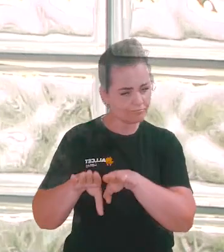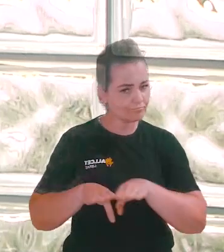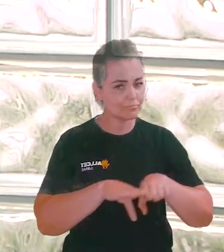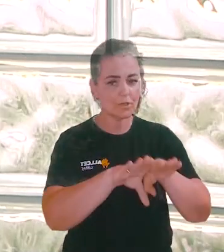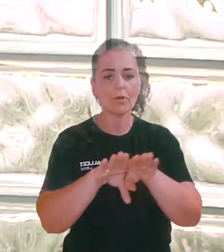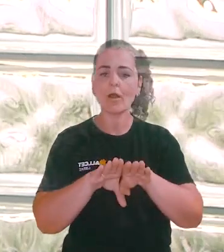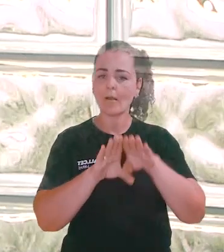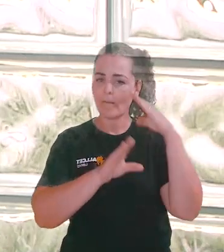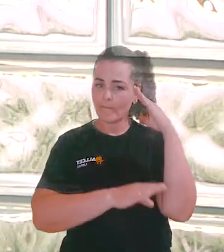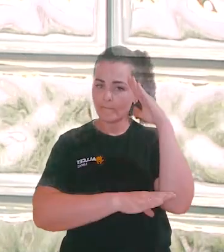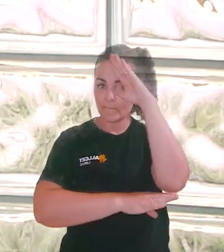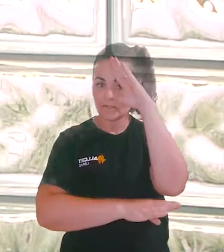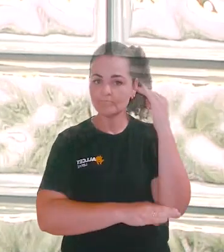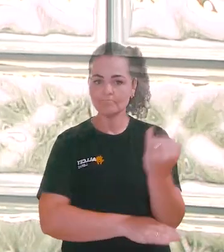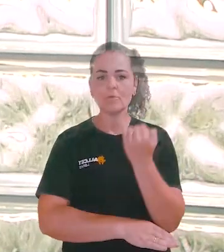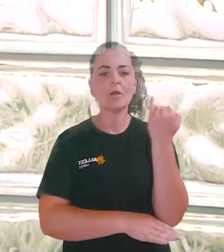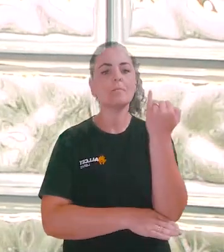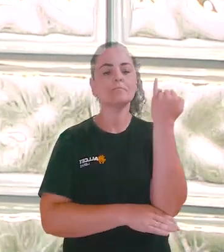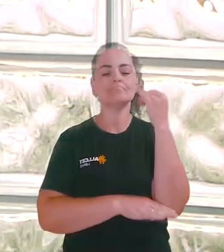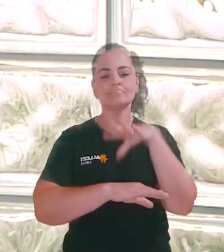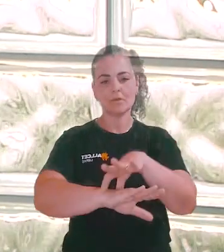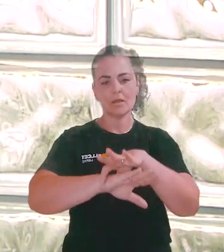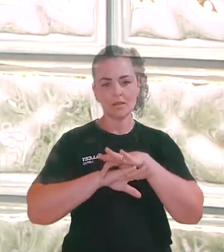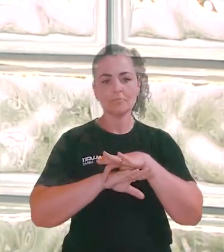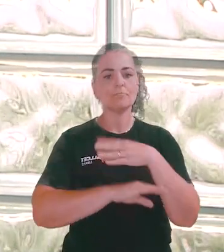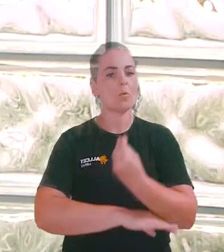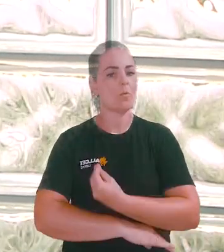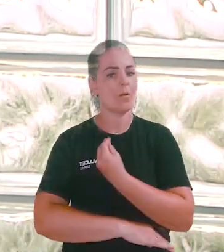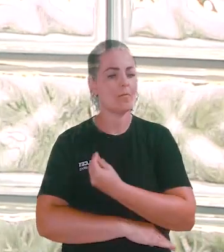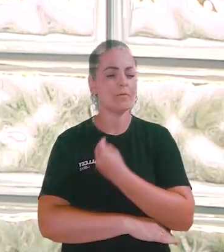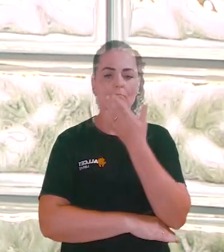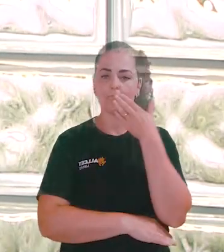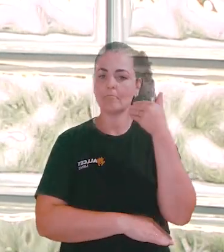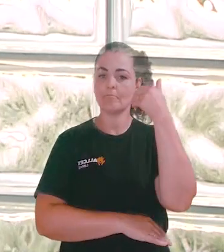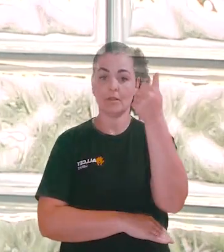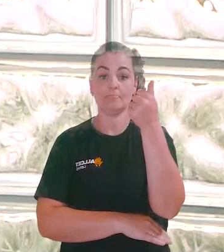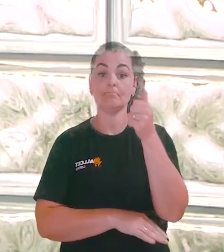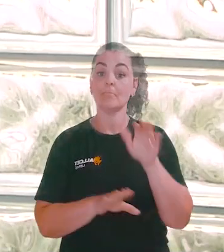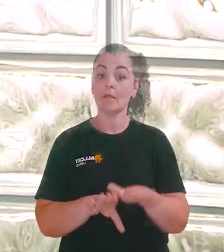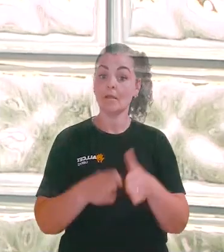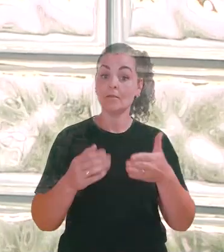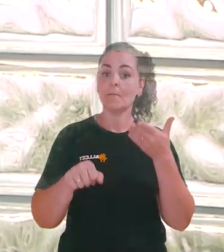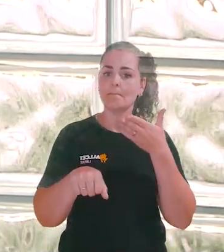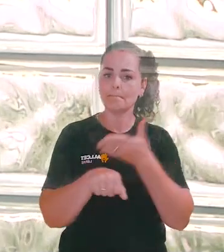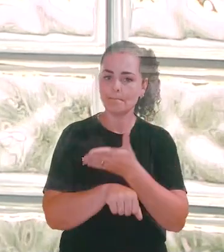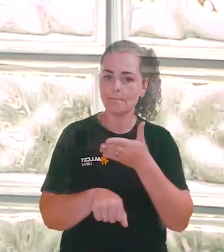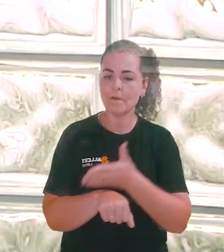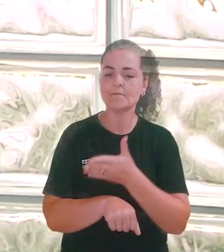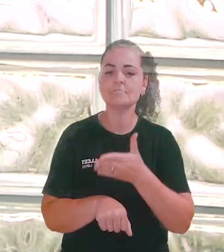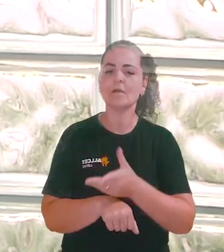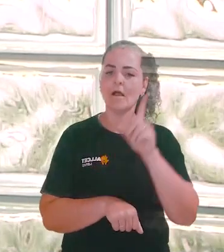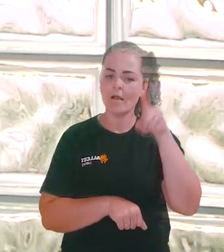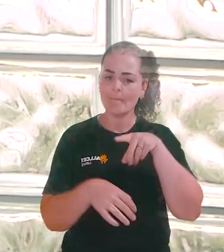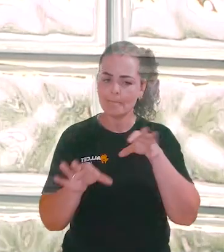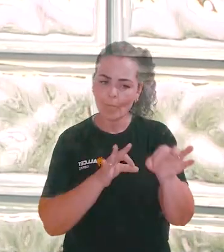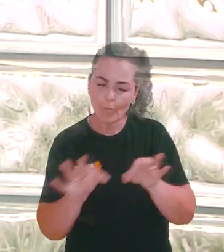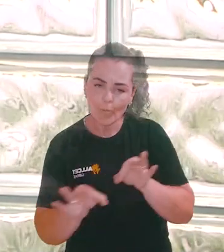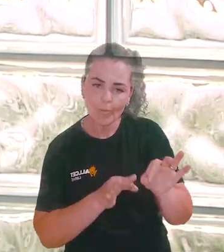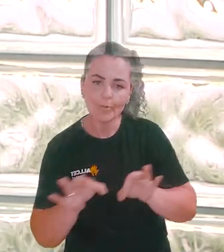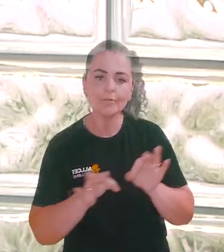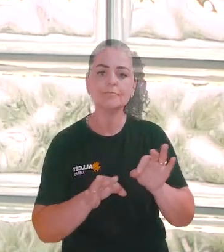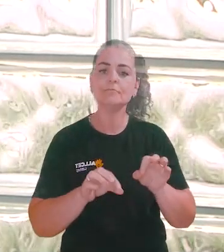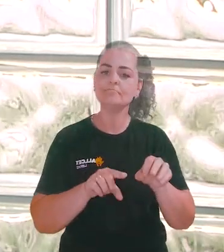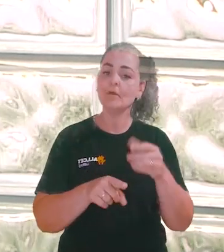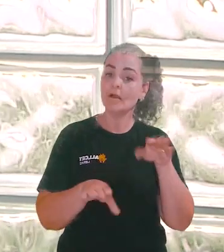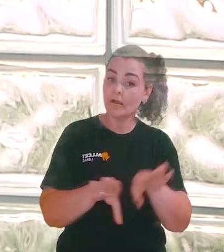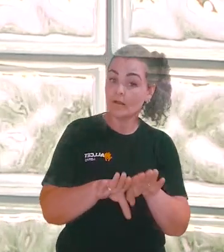comuns têm sido fundamentais para assegurar melhores condições de vida. Essa prática, mais do que uma forma de organização,